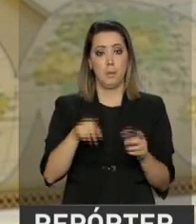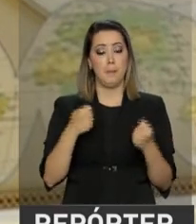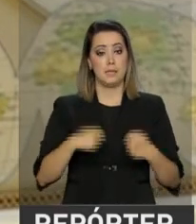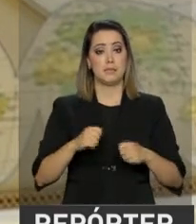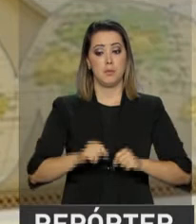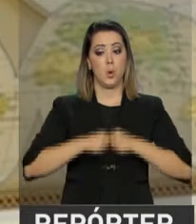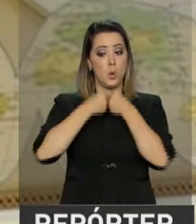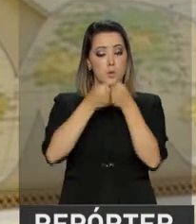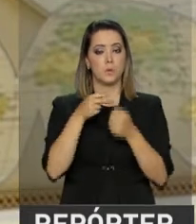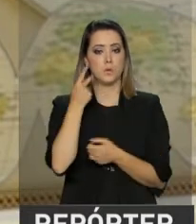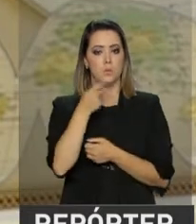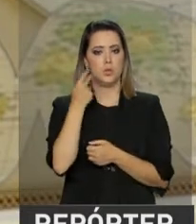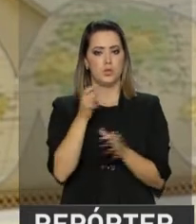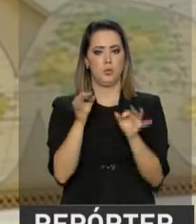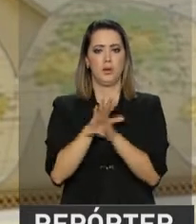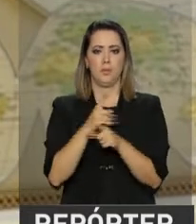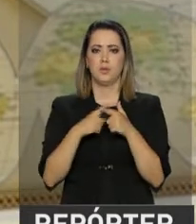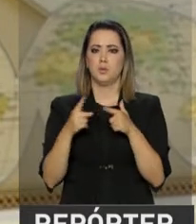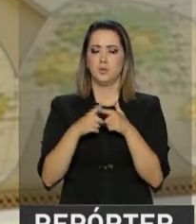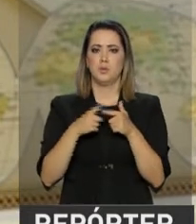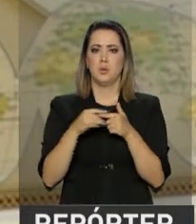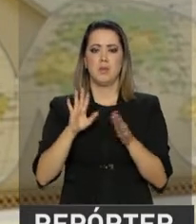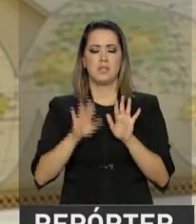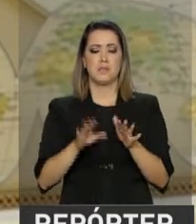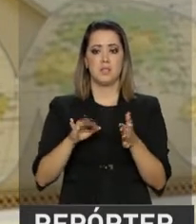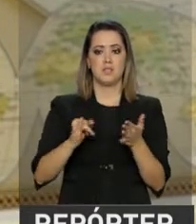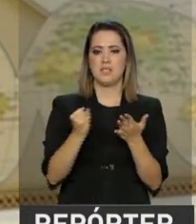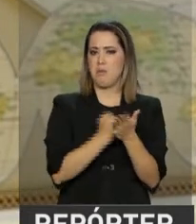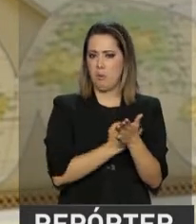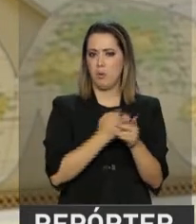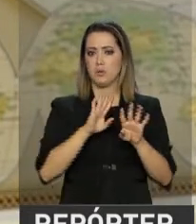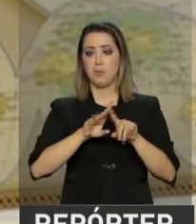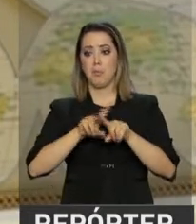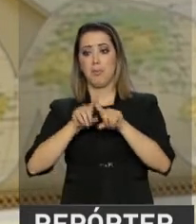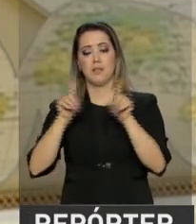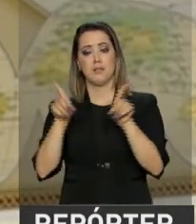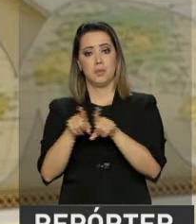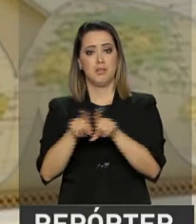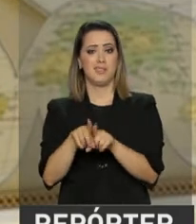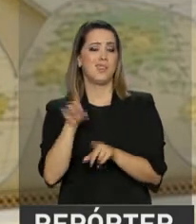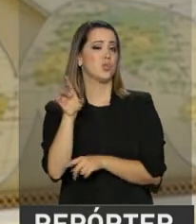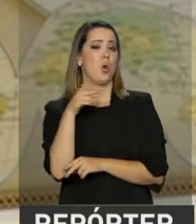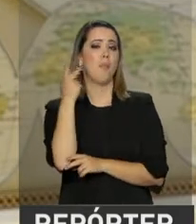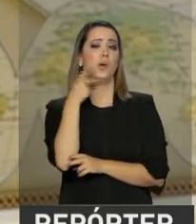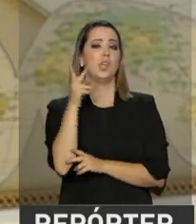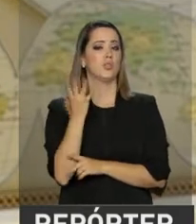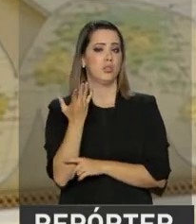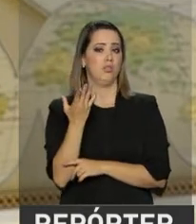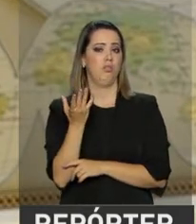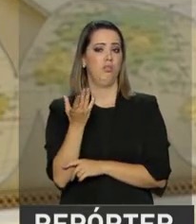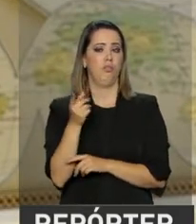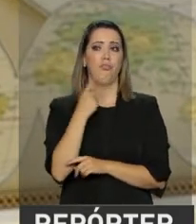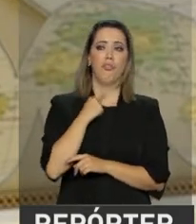político para aquelas barreiras que não somem tarifação as políticas que em impedem no comércio qualquer